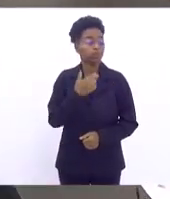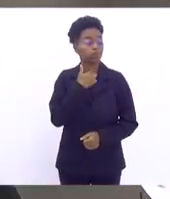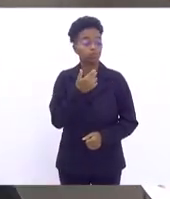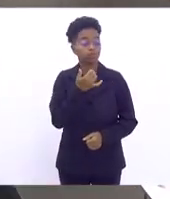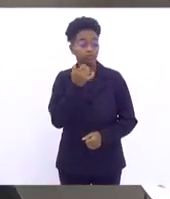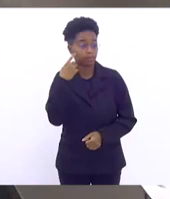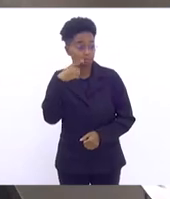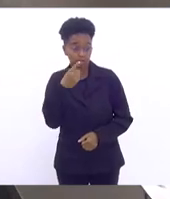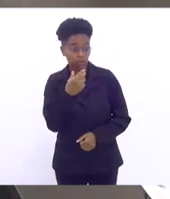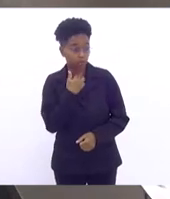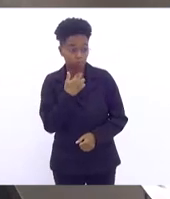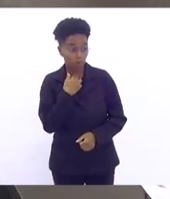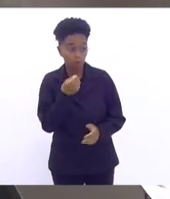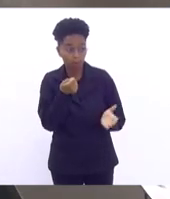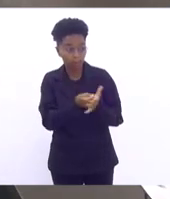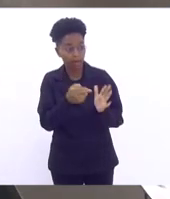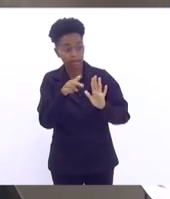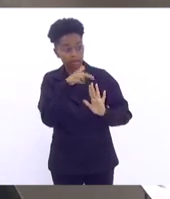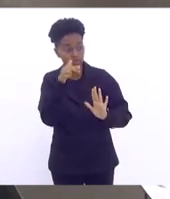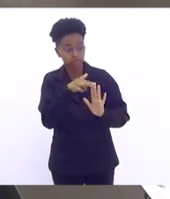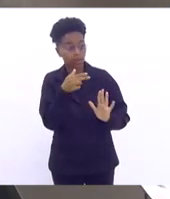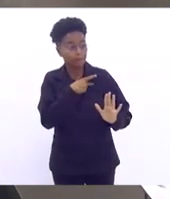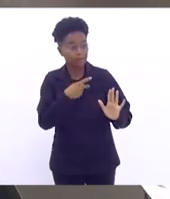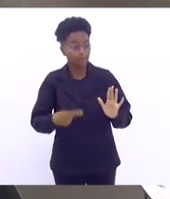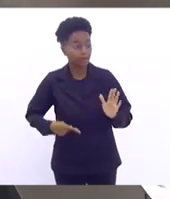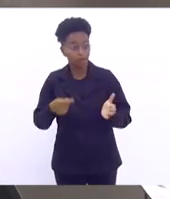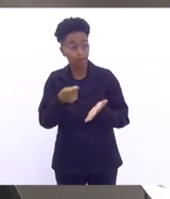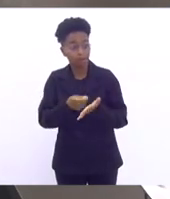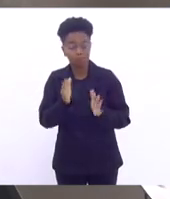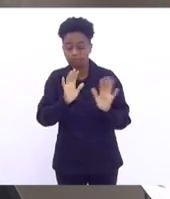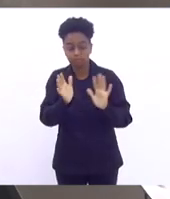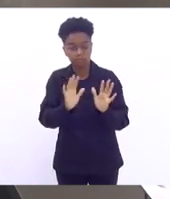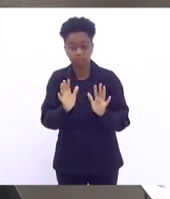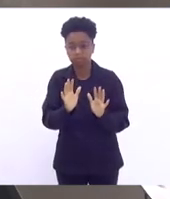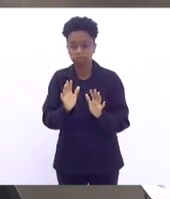numa resolução que o presidente está Obrigado presidente